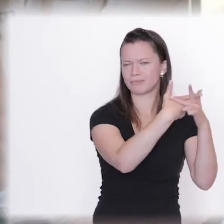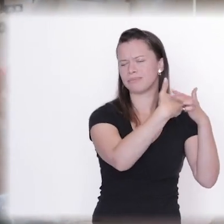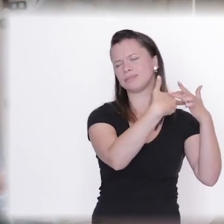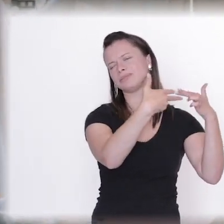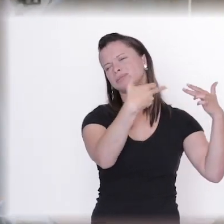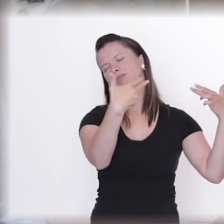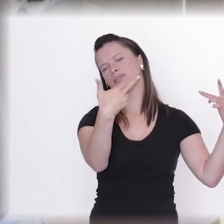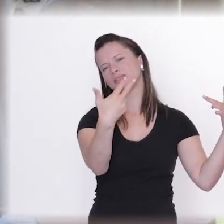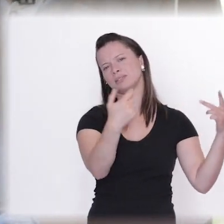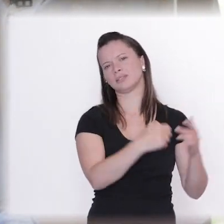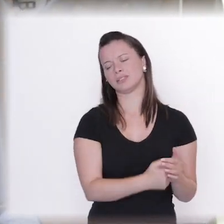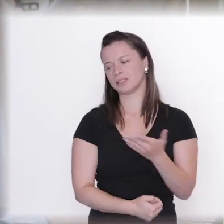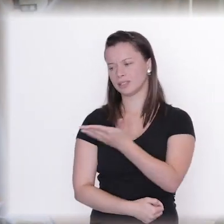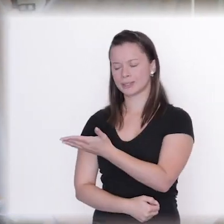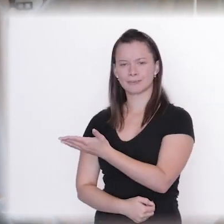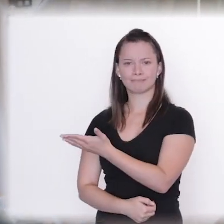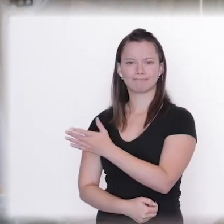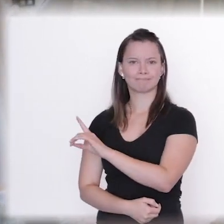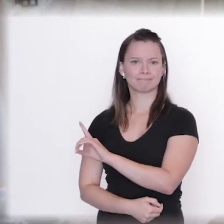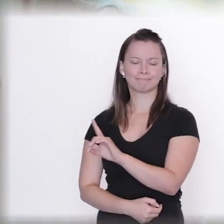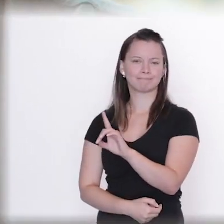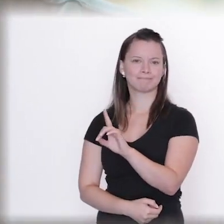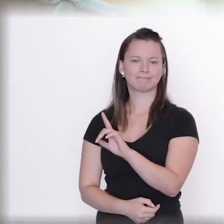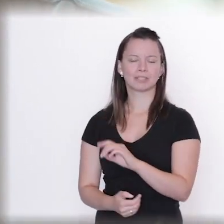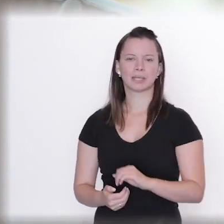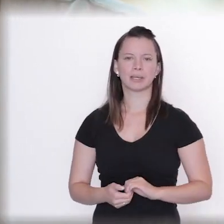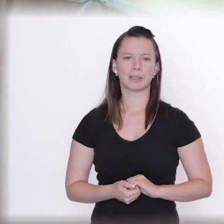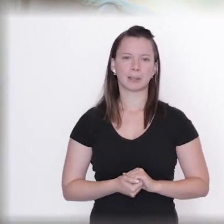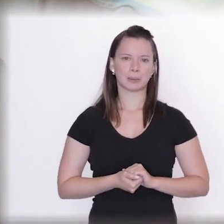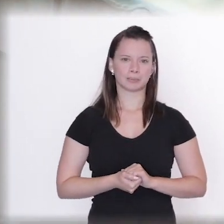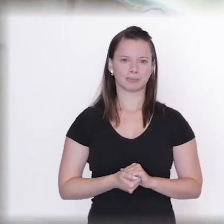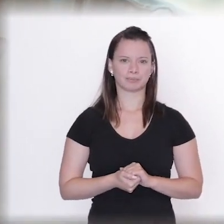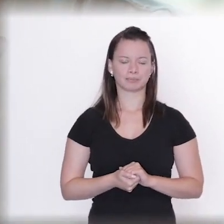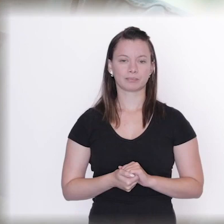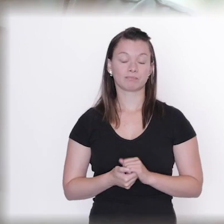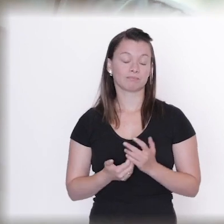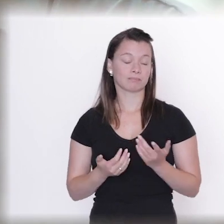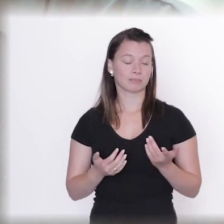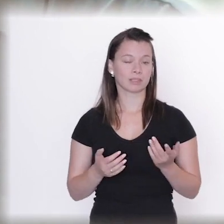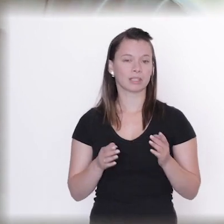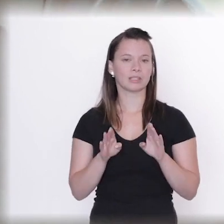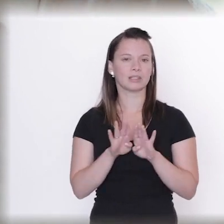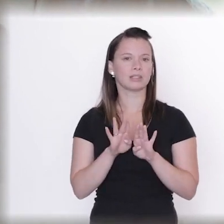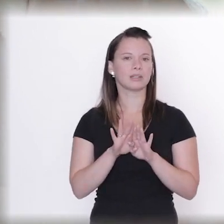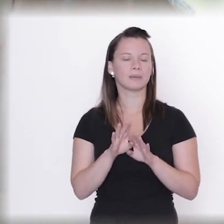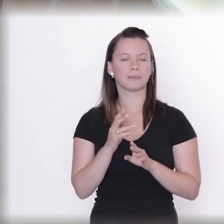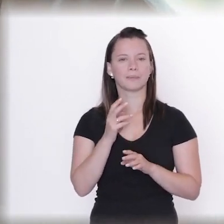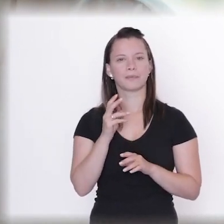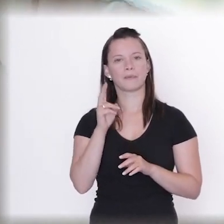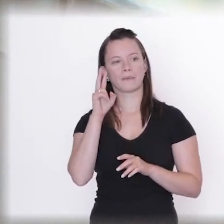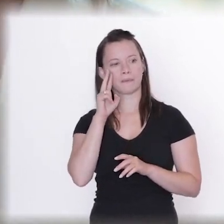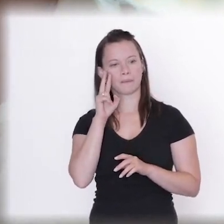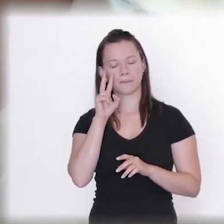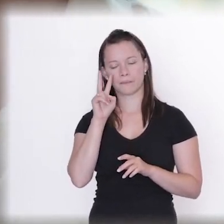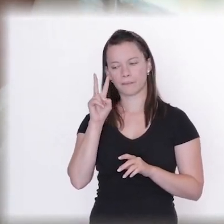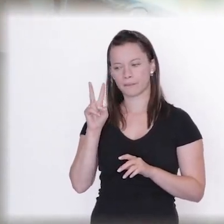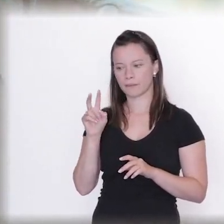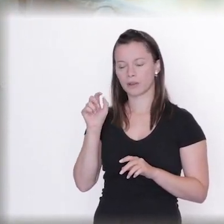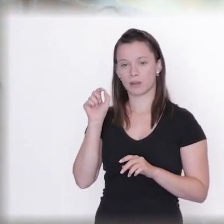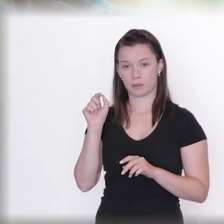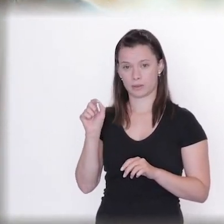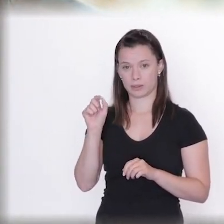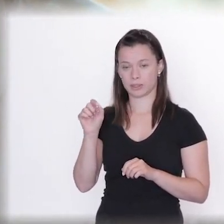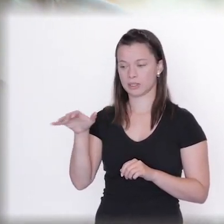né? Por outro lado, não podemos também deixar de ver as potências que tem nesses espaços, de